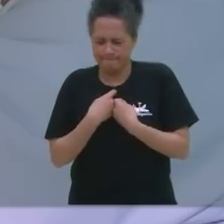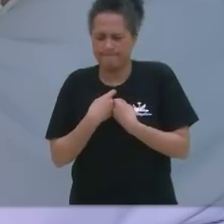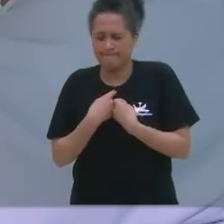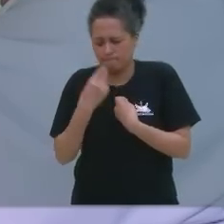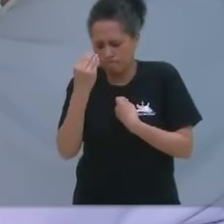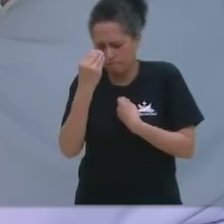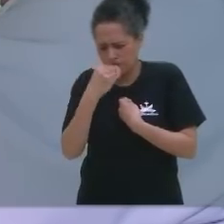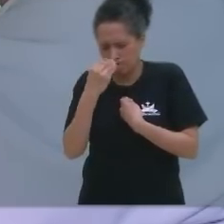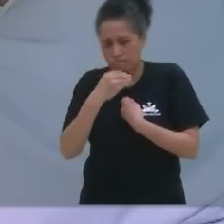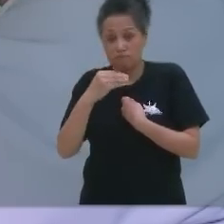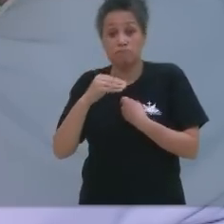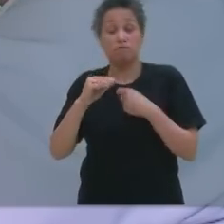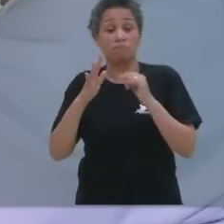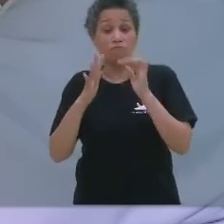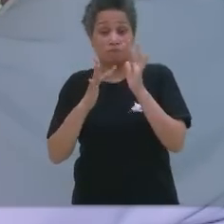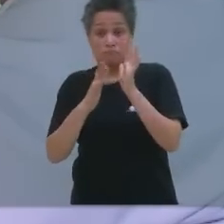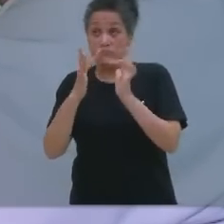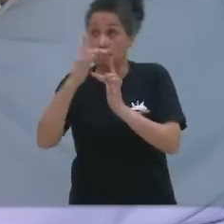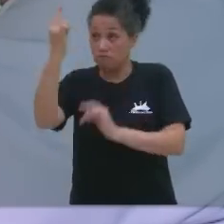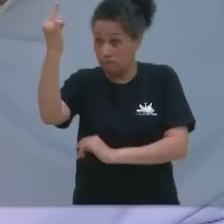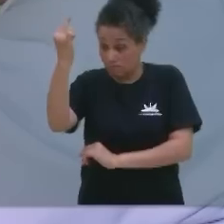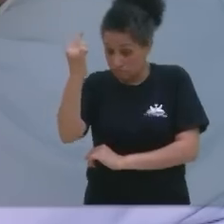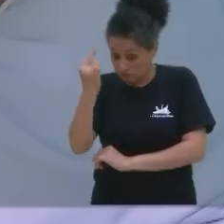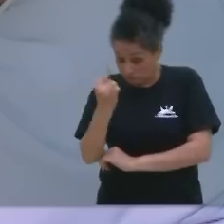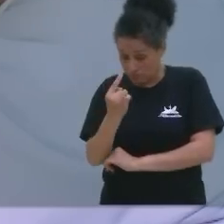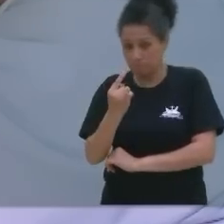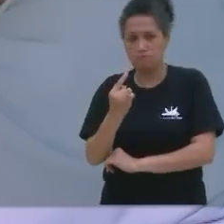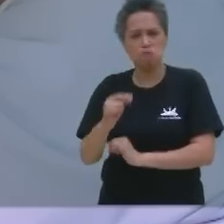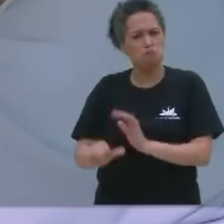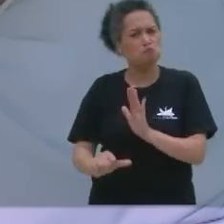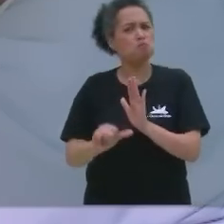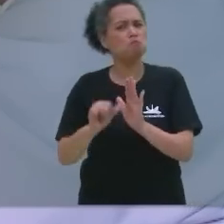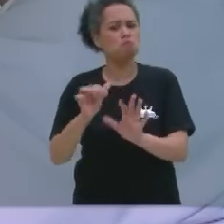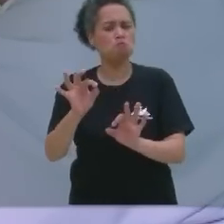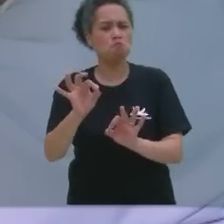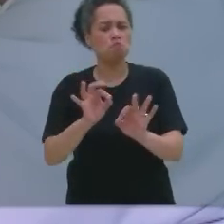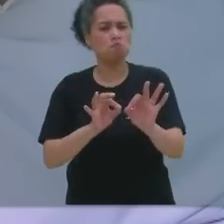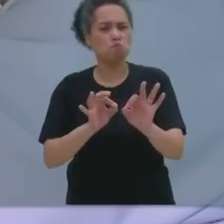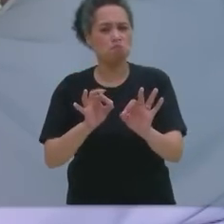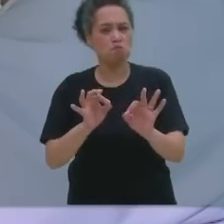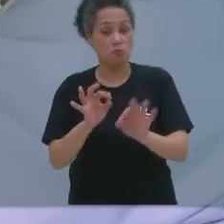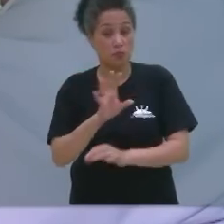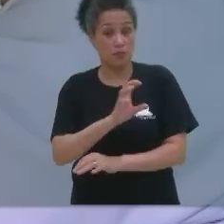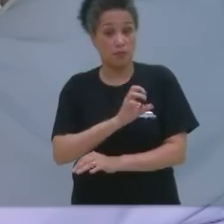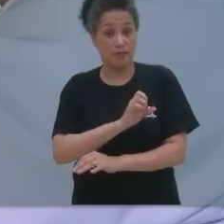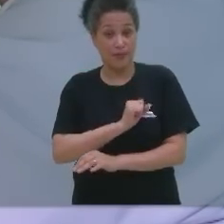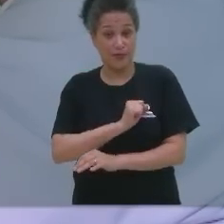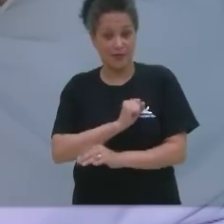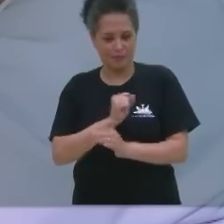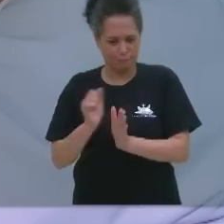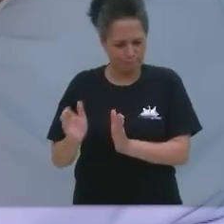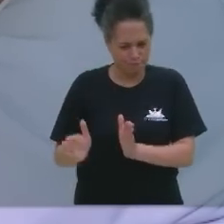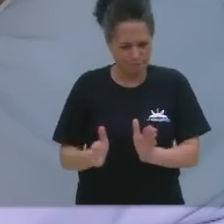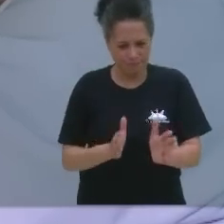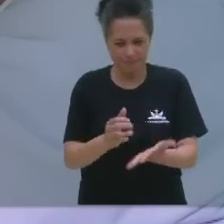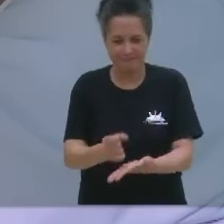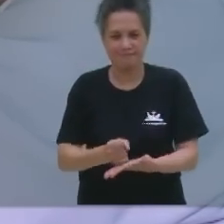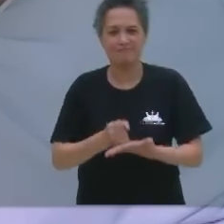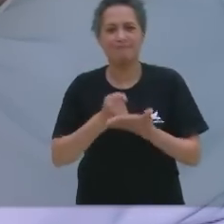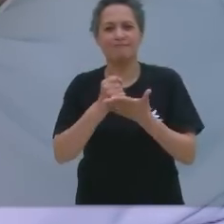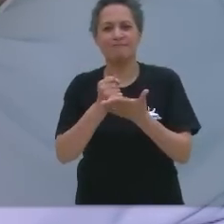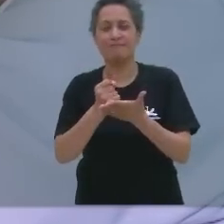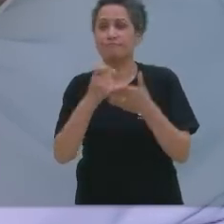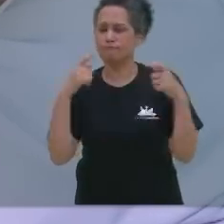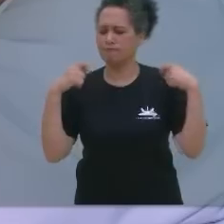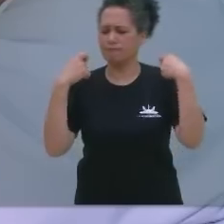vez para realizar Seu eterno plano de amor e abrir-nos o caminho da salvação. Revestido de Sua